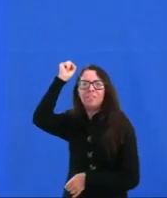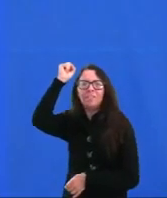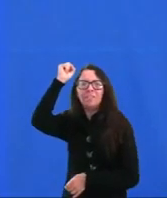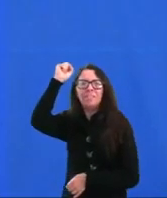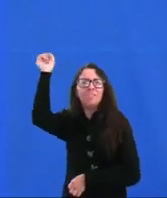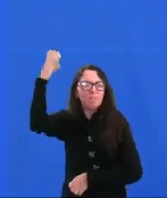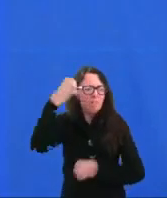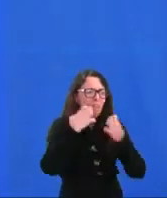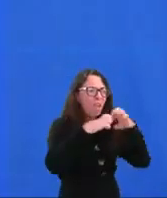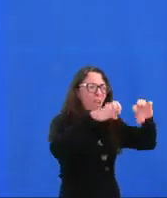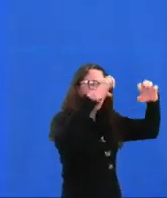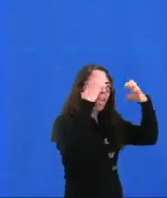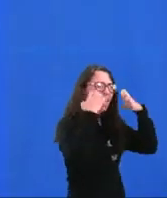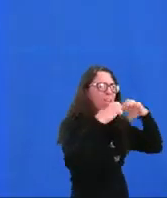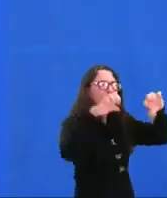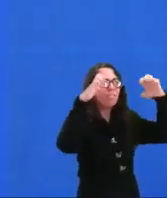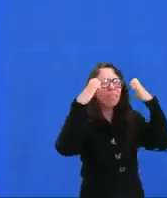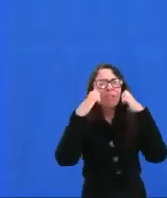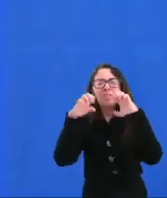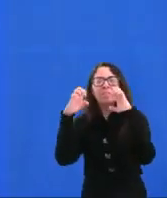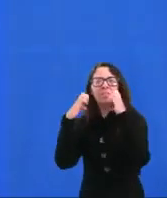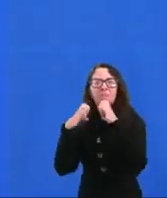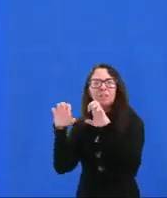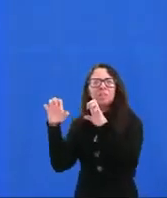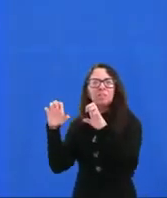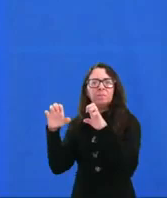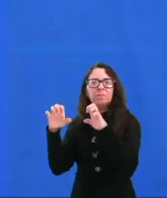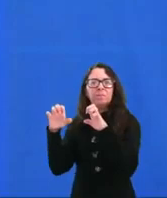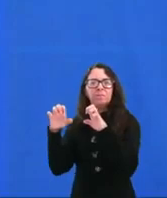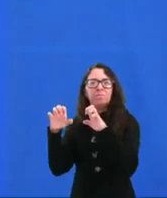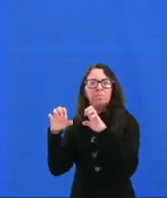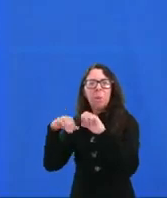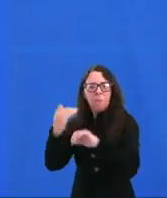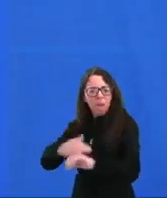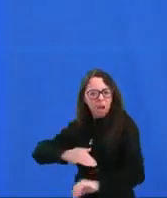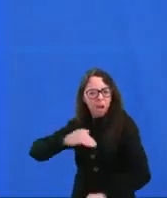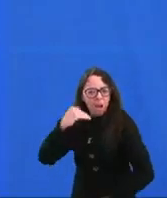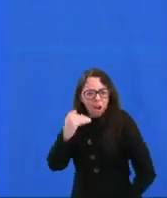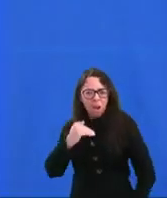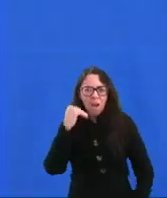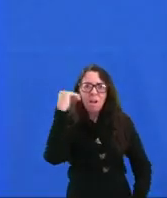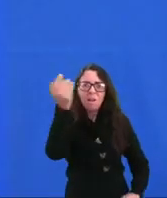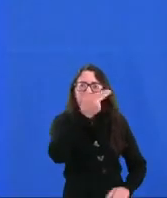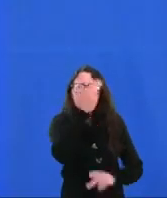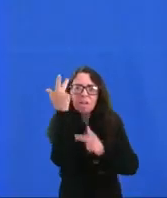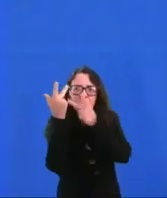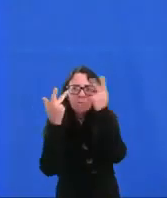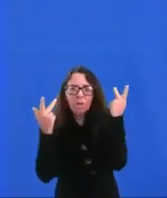seu aprisco, no aprisco de Cristo.